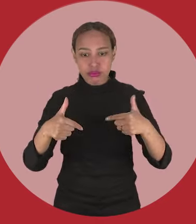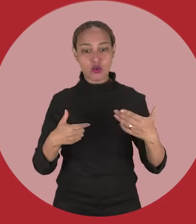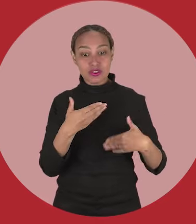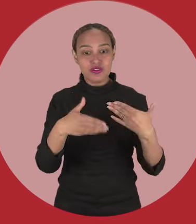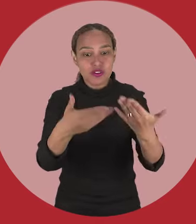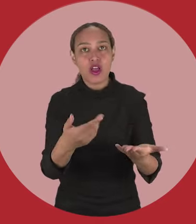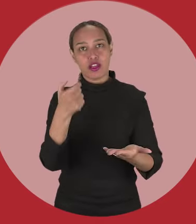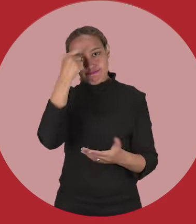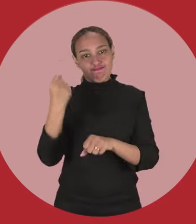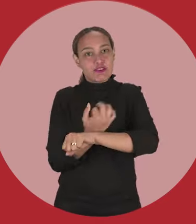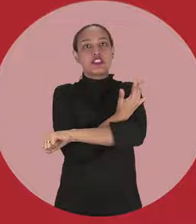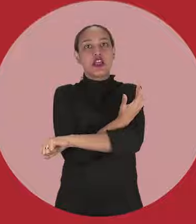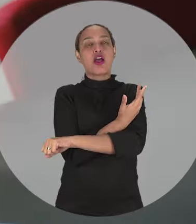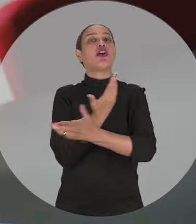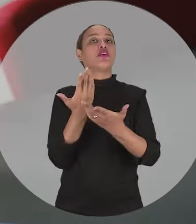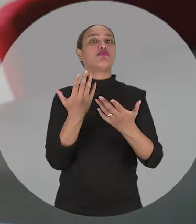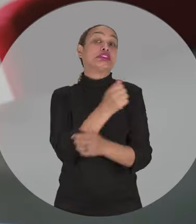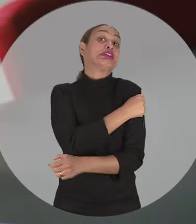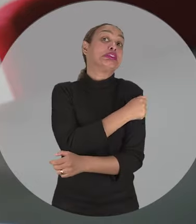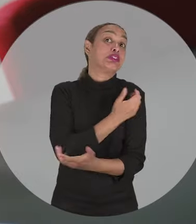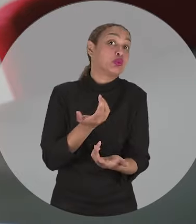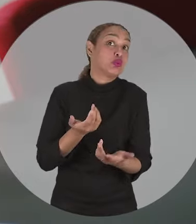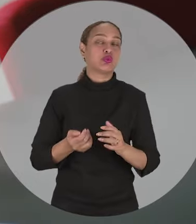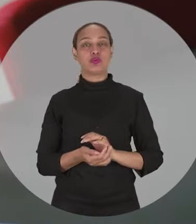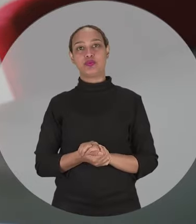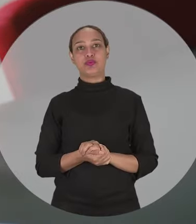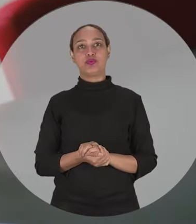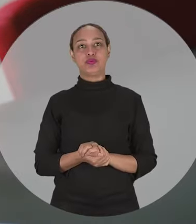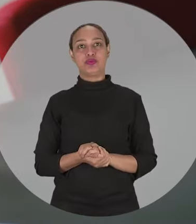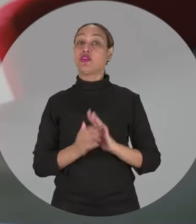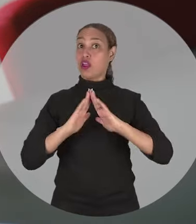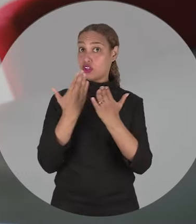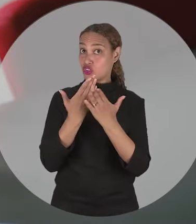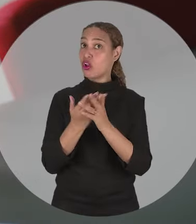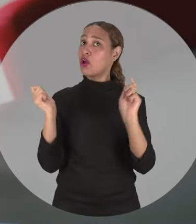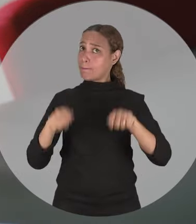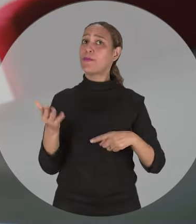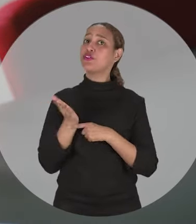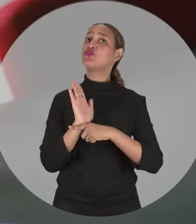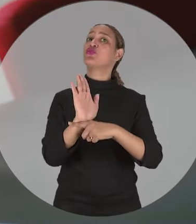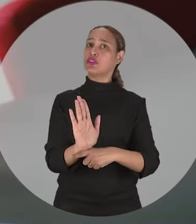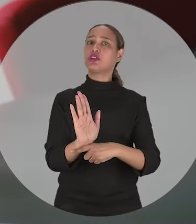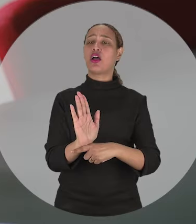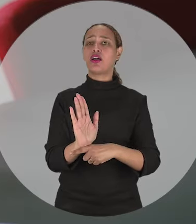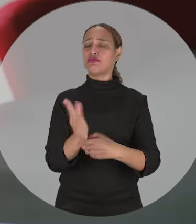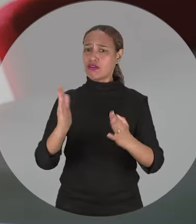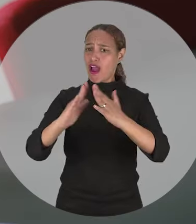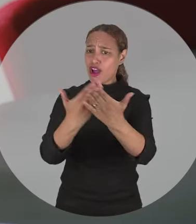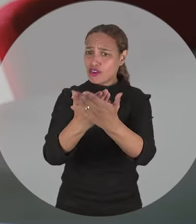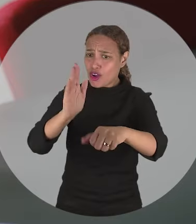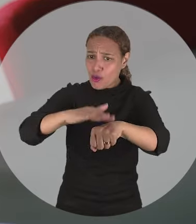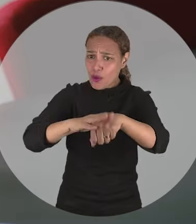e psicológico dos alunos? A escola pode ajudar nisso sendo ela própria